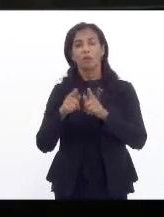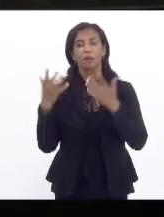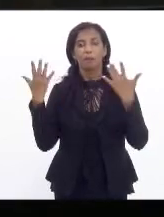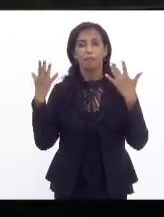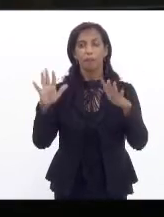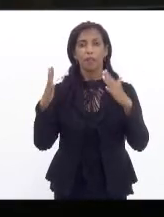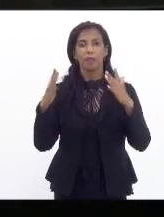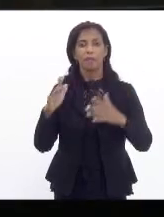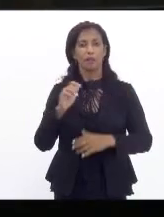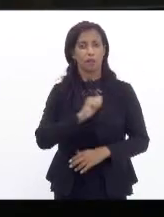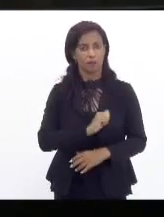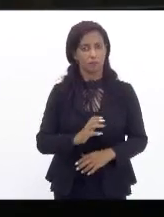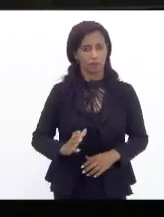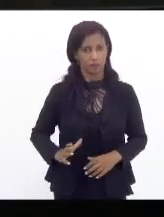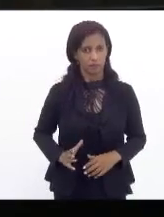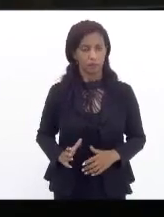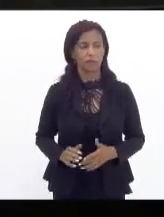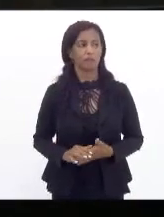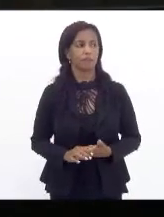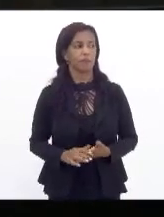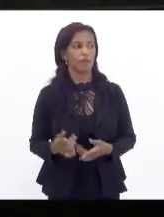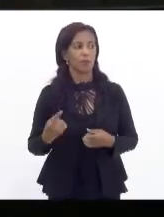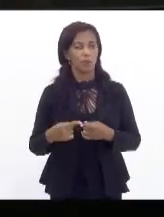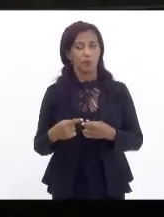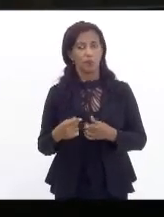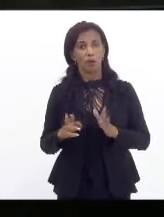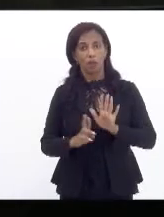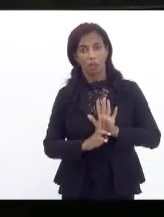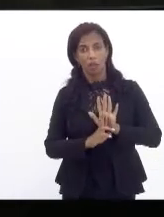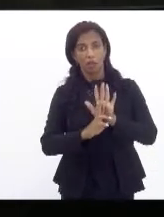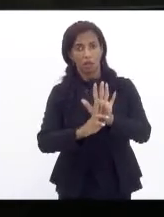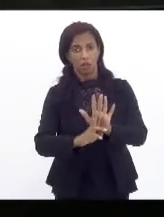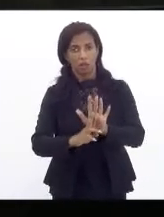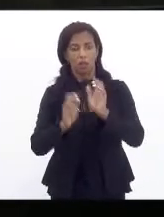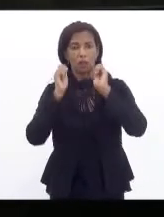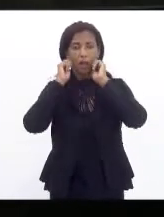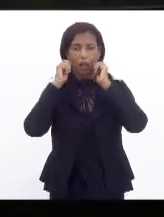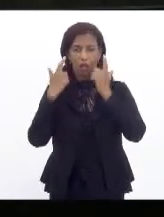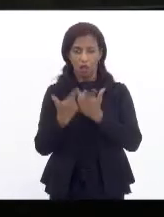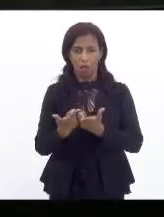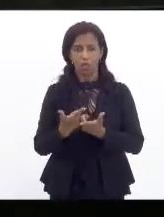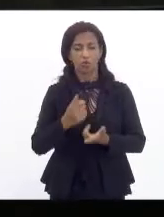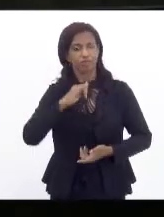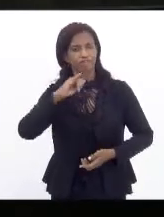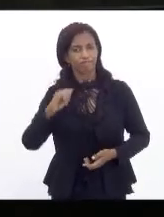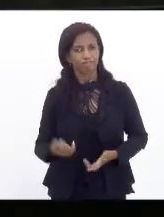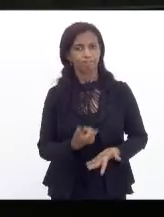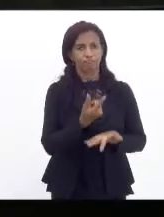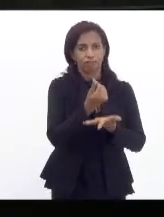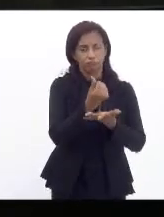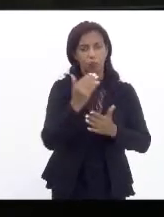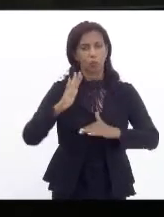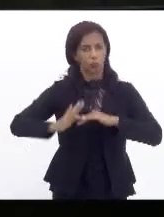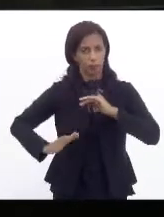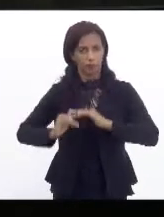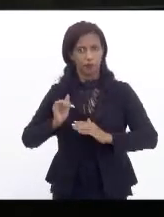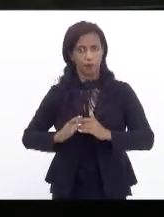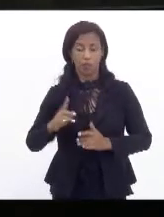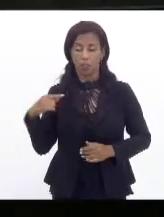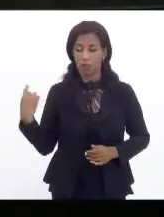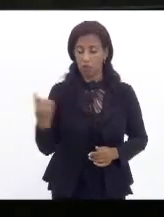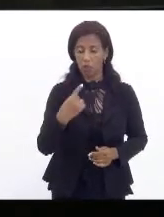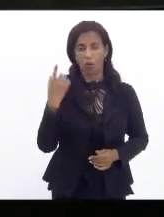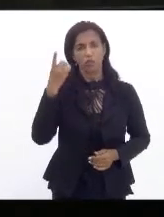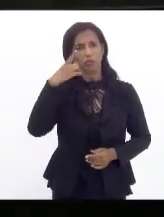o deputado André Siciliano, né, porque a frente da LERJ está utilizando esse recurso com muita competência. E